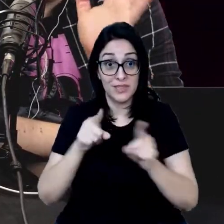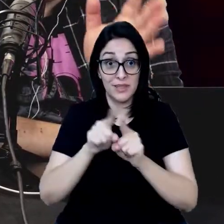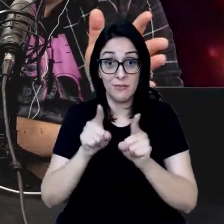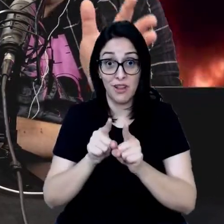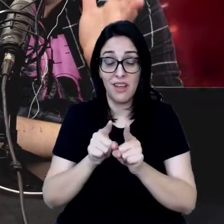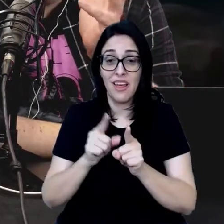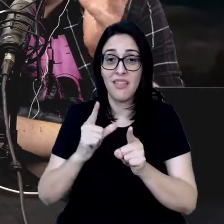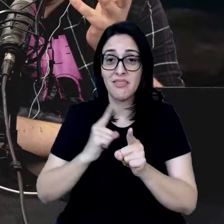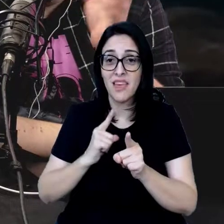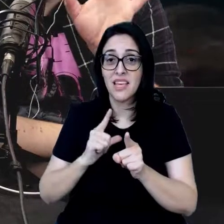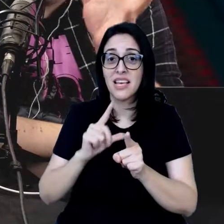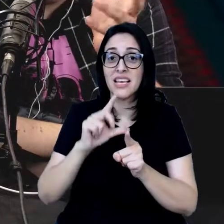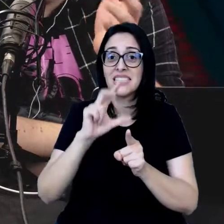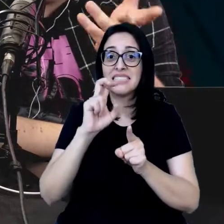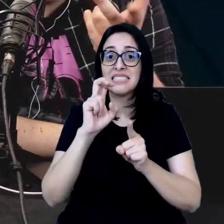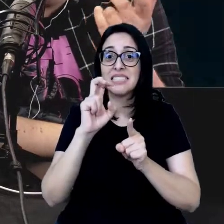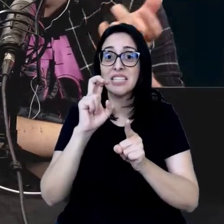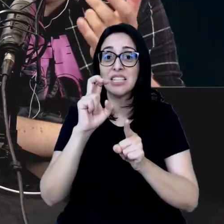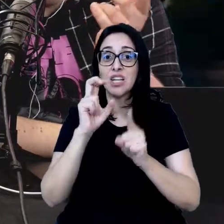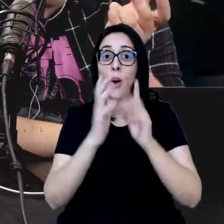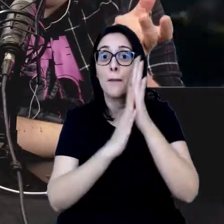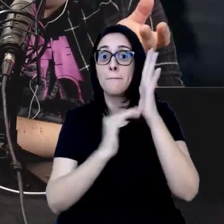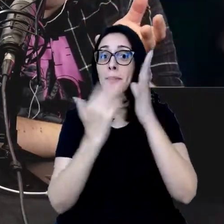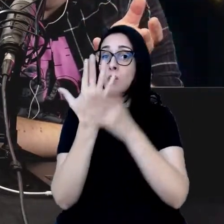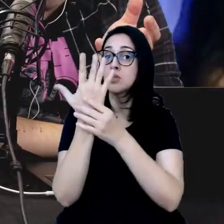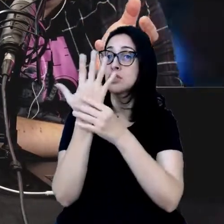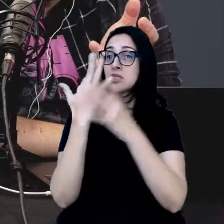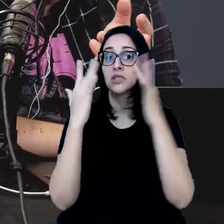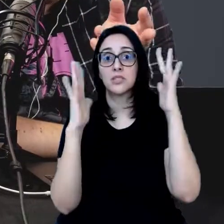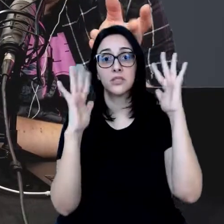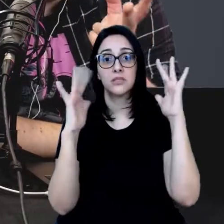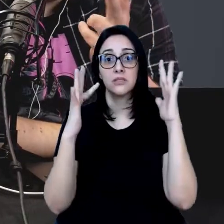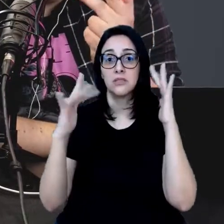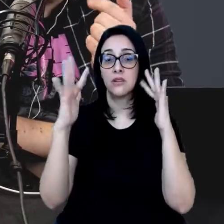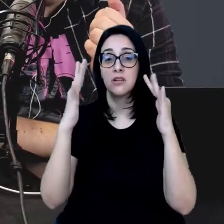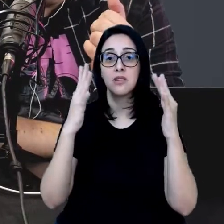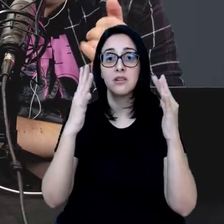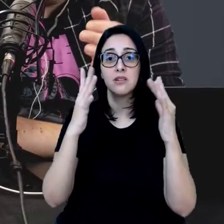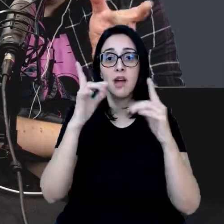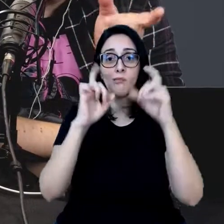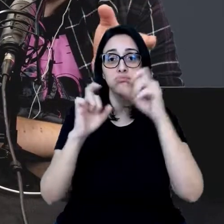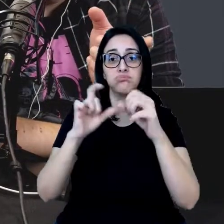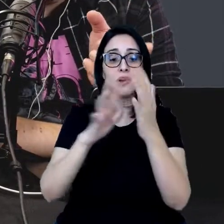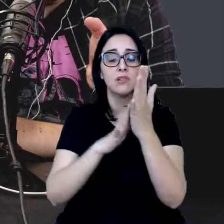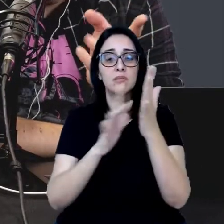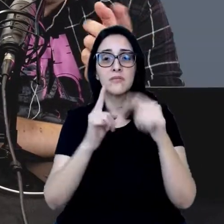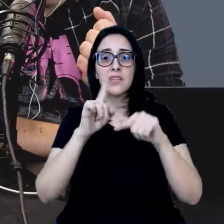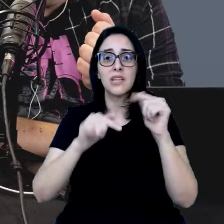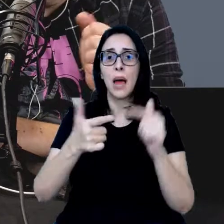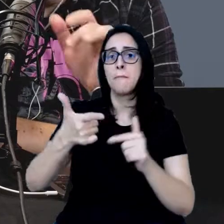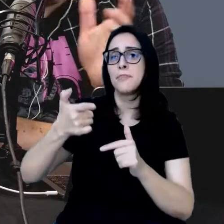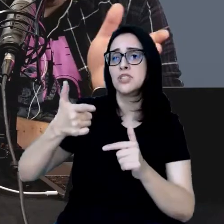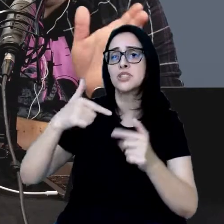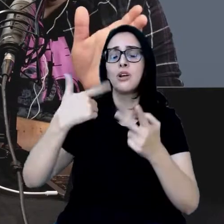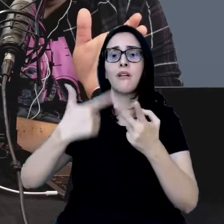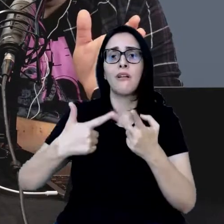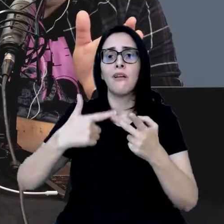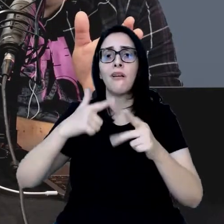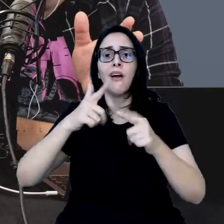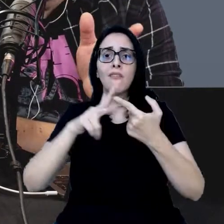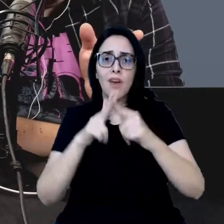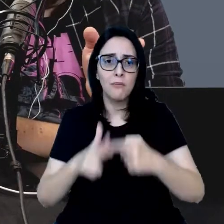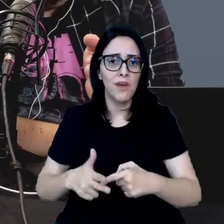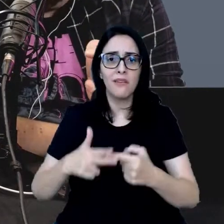engano, 5 mãos intercambiáveis com acessórios diferentes, como pistolinha, arminha,